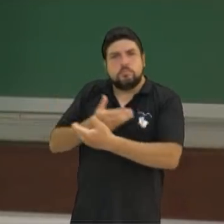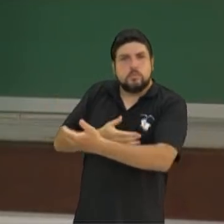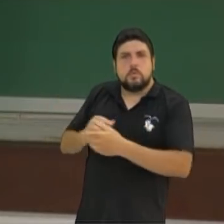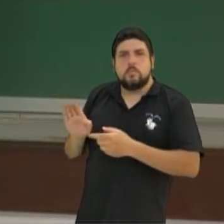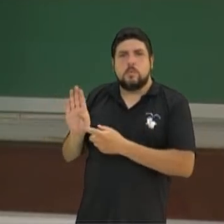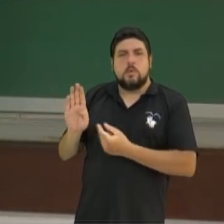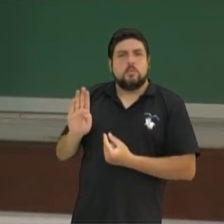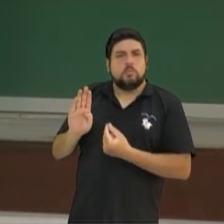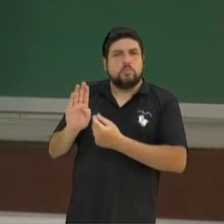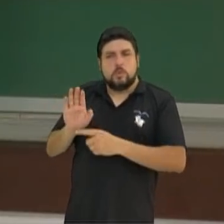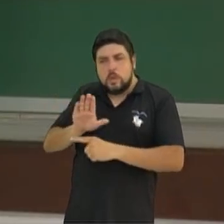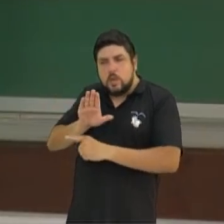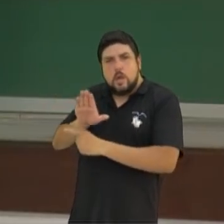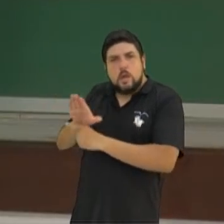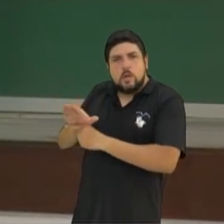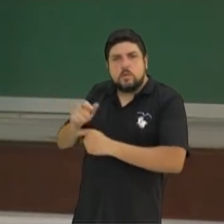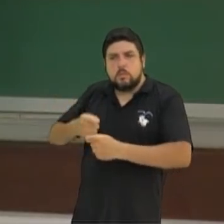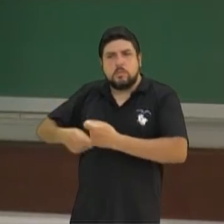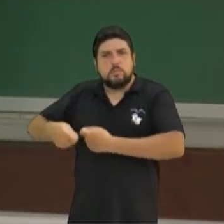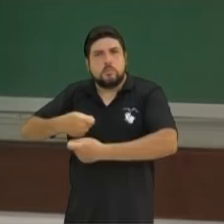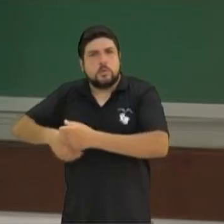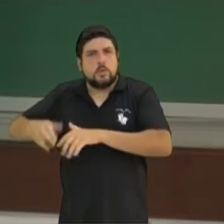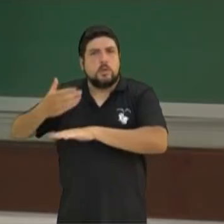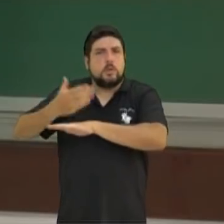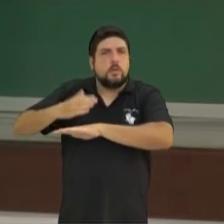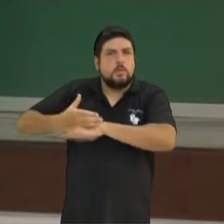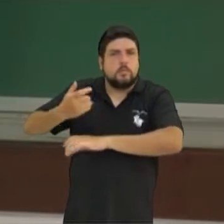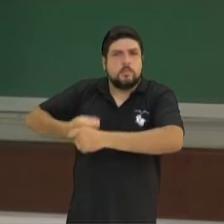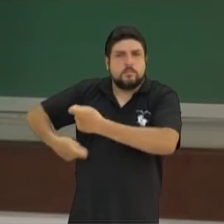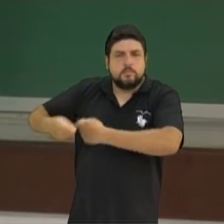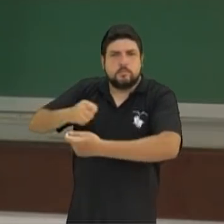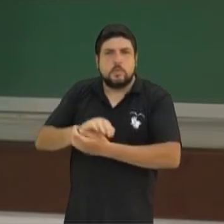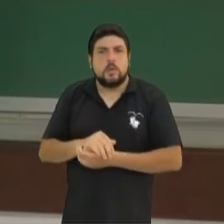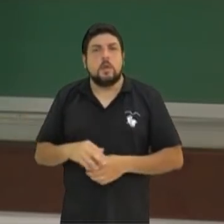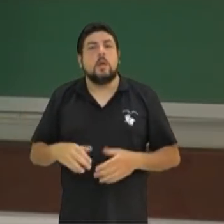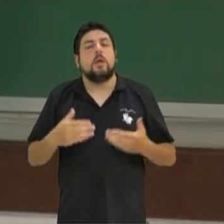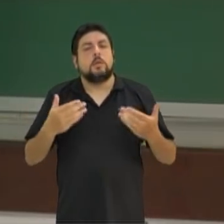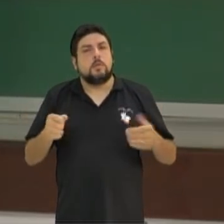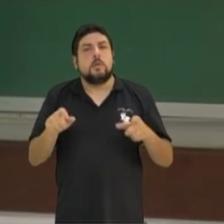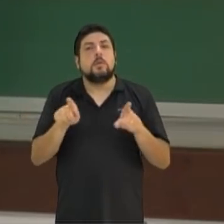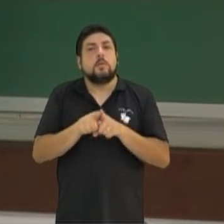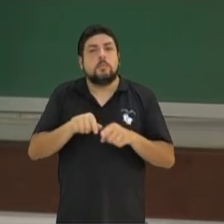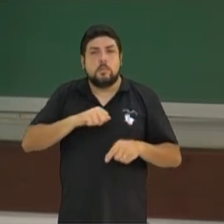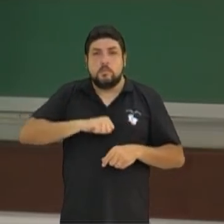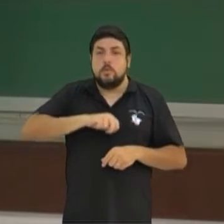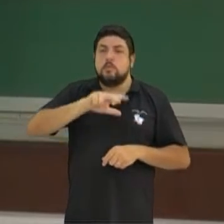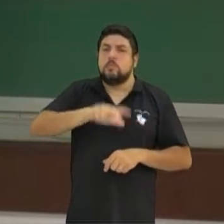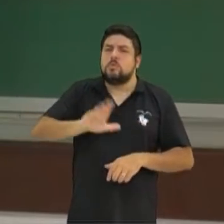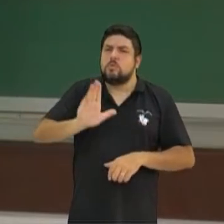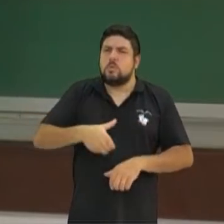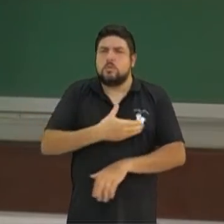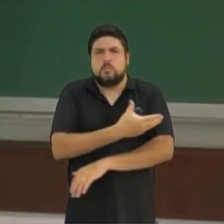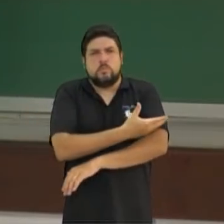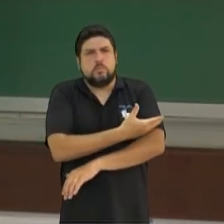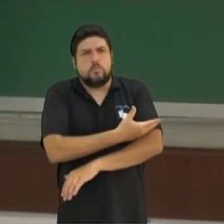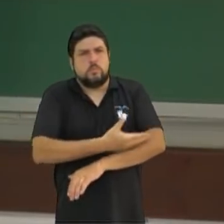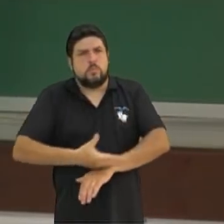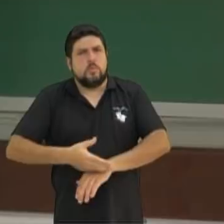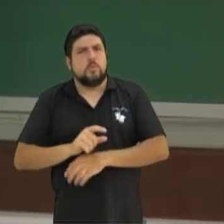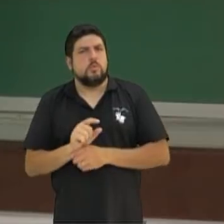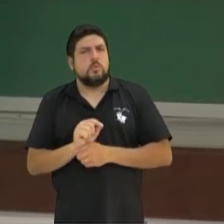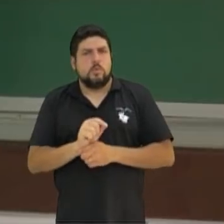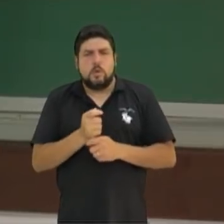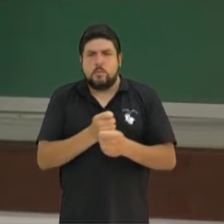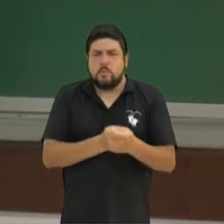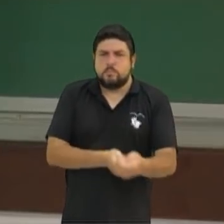seus negócios e em suas práticas comerciais. Sem contar que os portugueses já estavam acostumados a ter a pesca